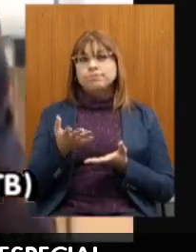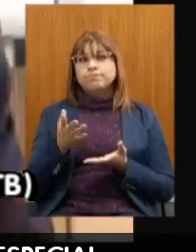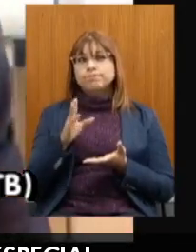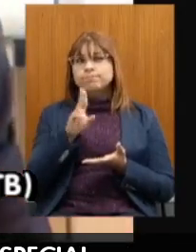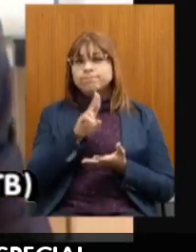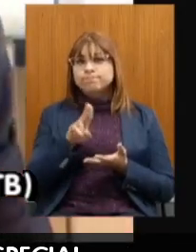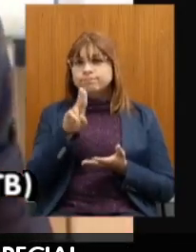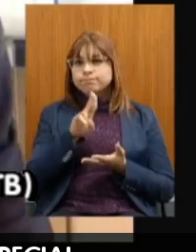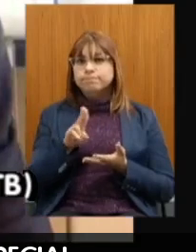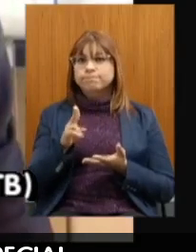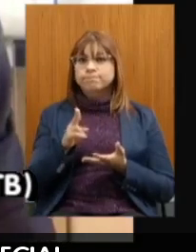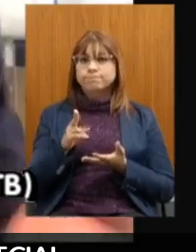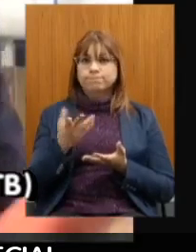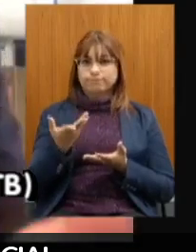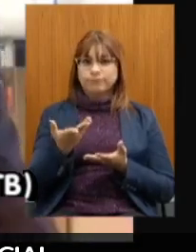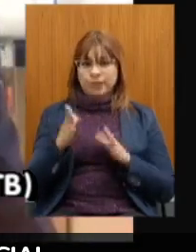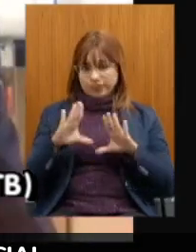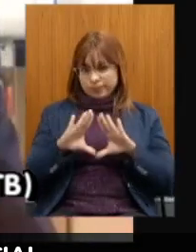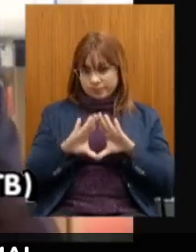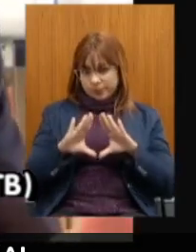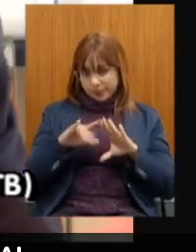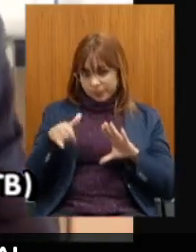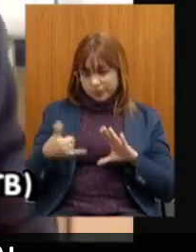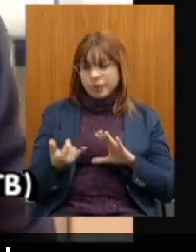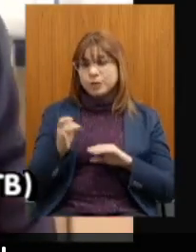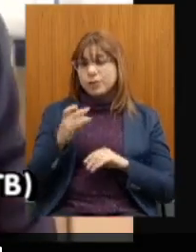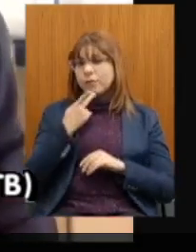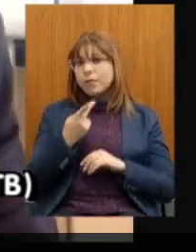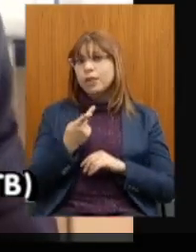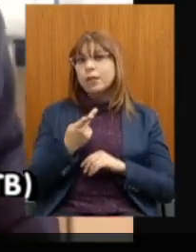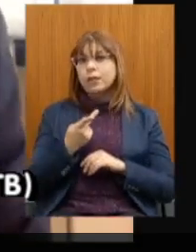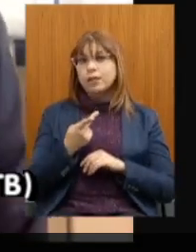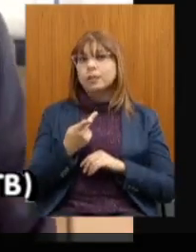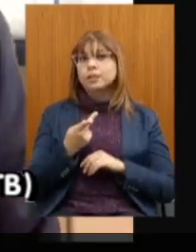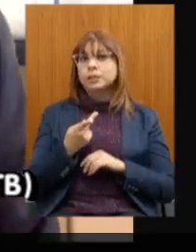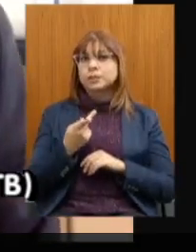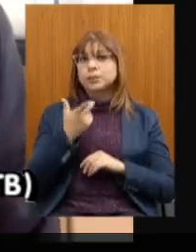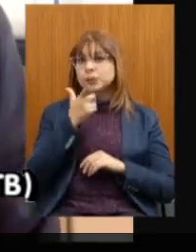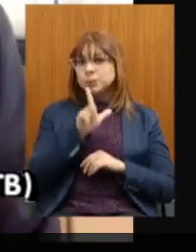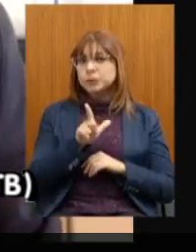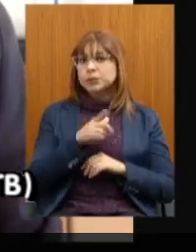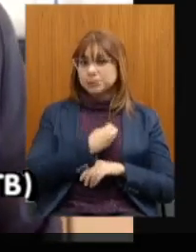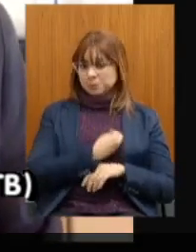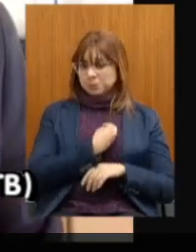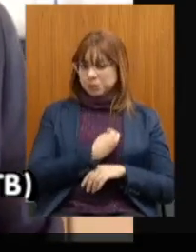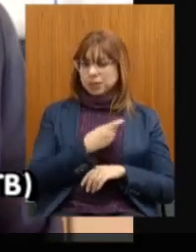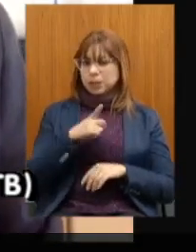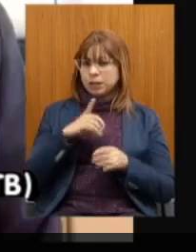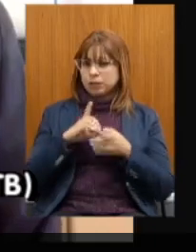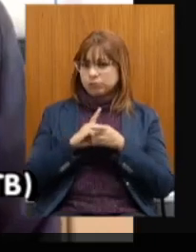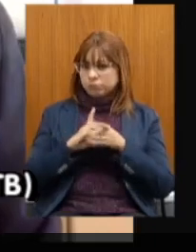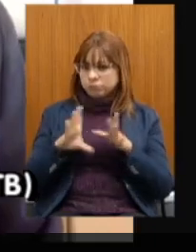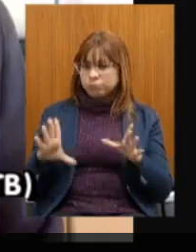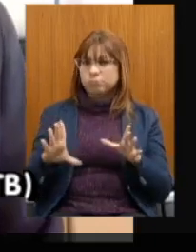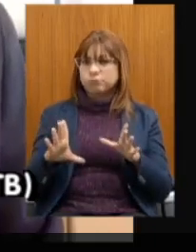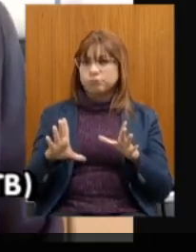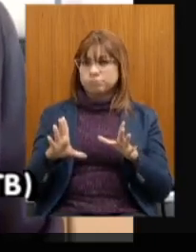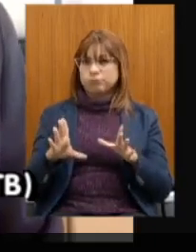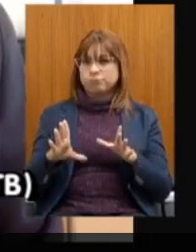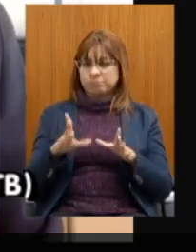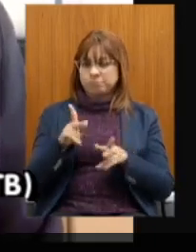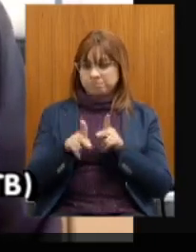pelo Parlamento, pela Assembleia, para dizer que houve uma participação efetiva democrática, uma participação